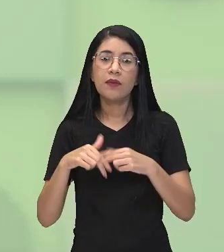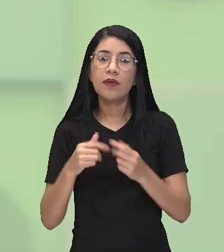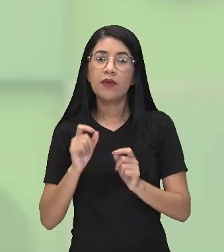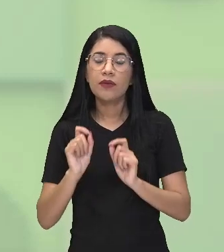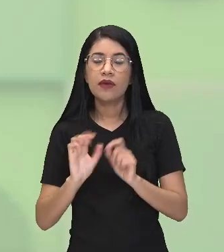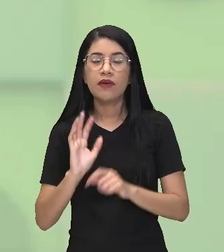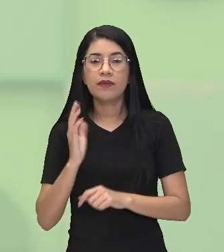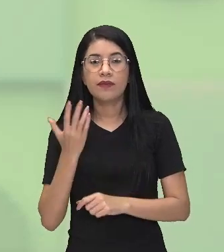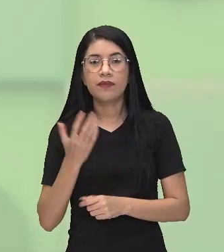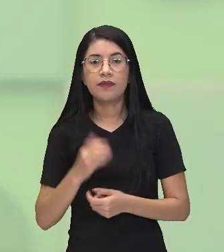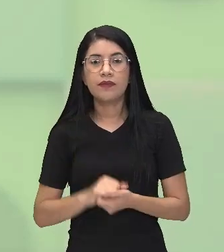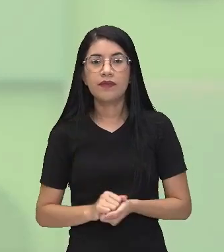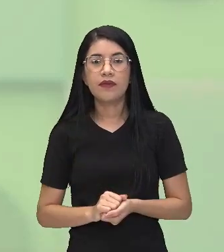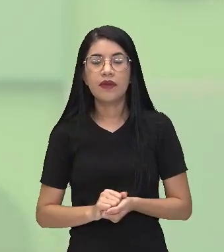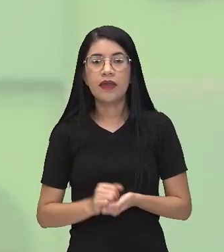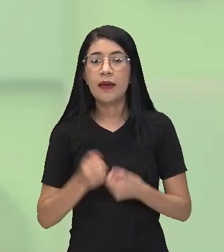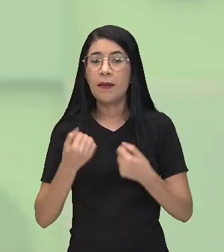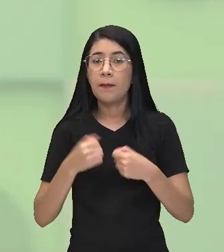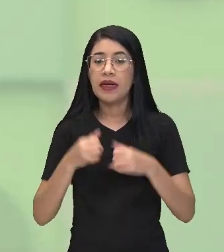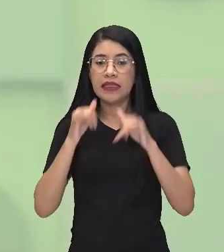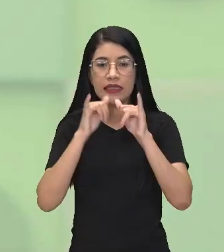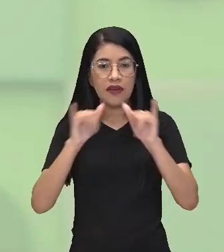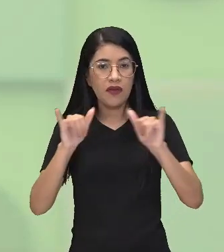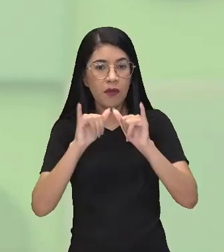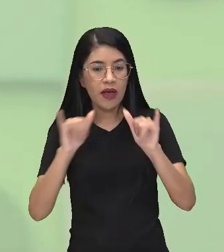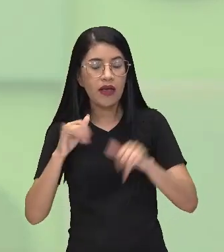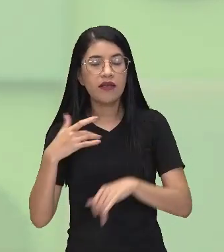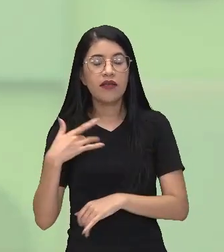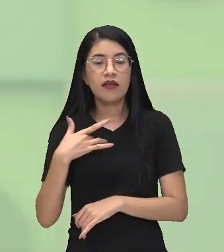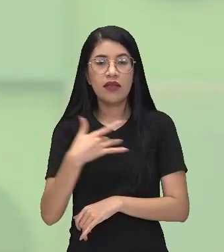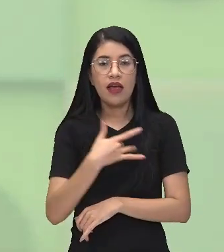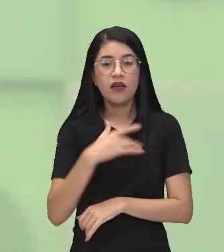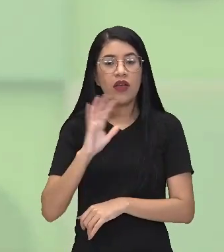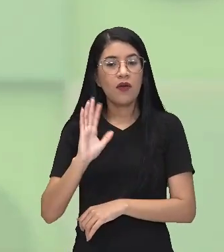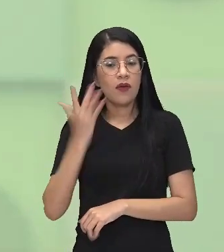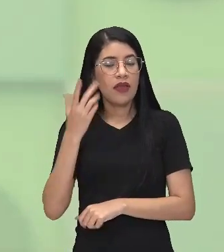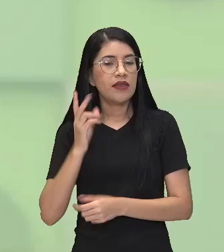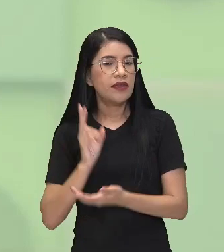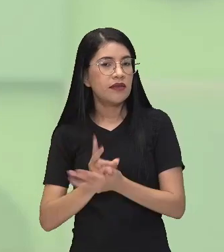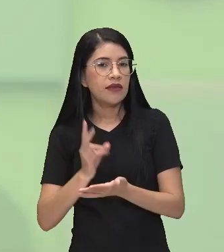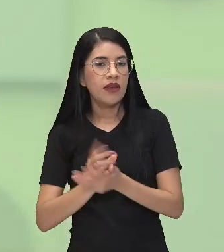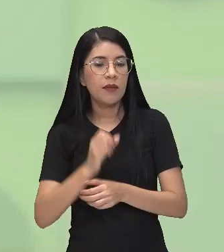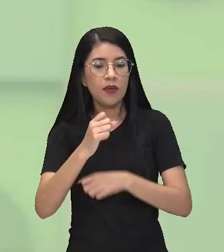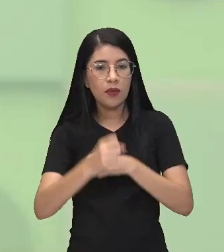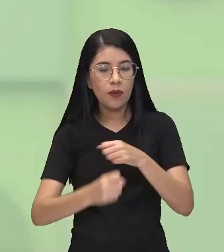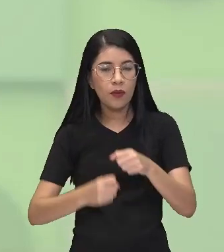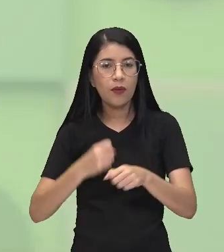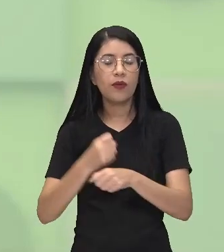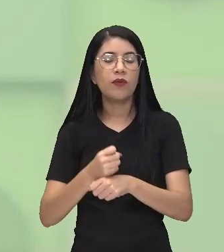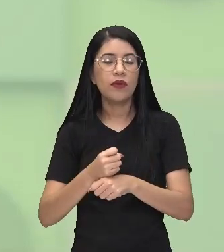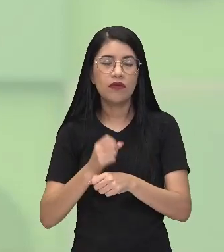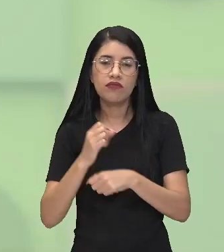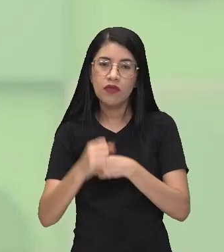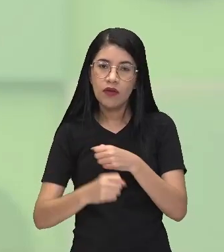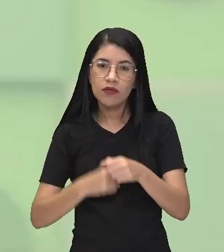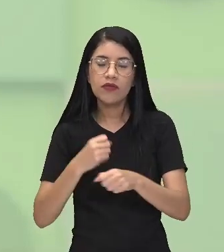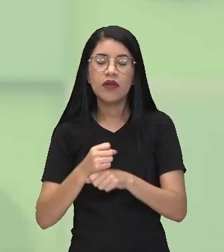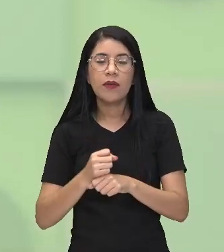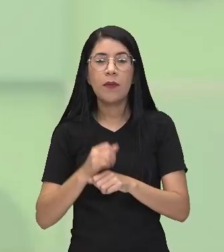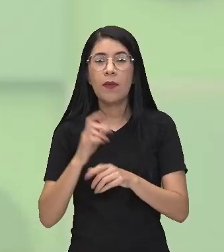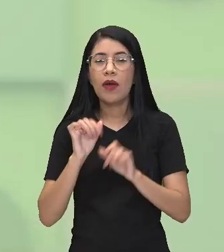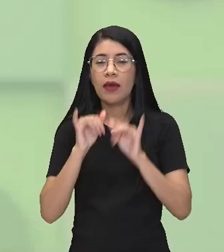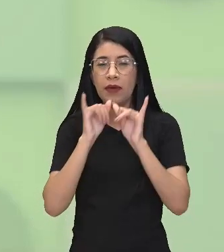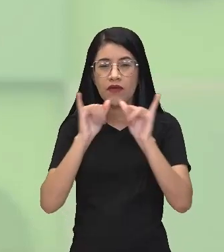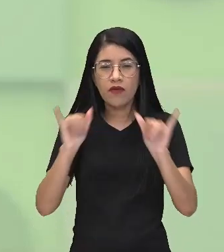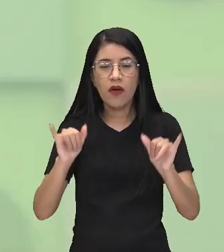as campanhas de saúde, elas ocorrem anualmente, alertando as pessoas,